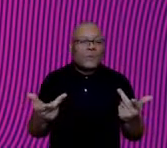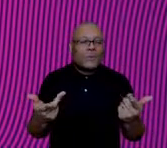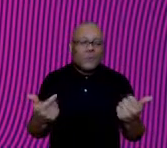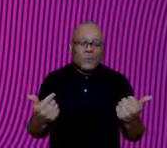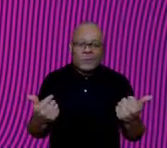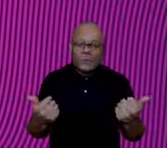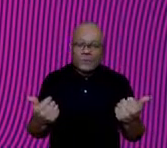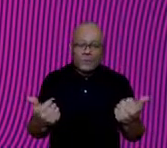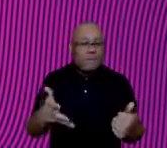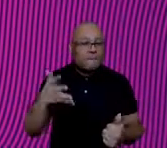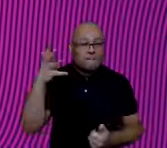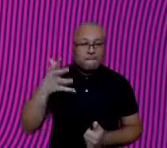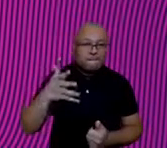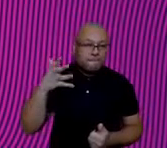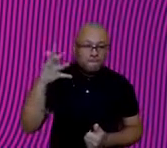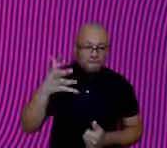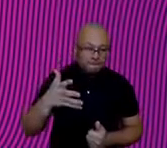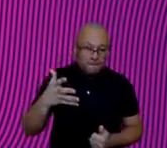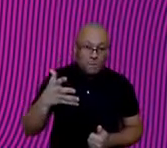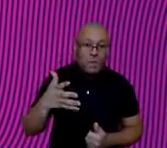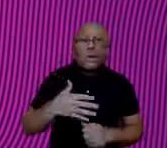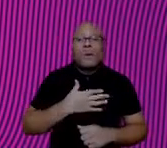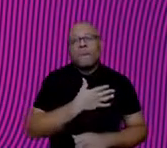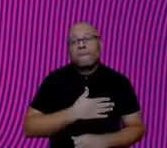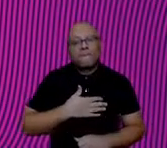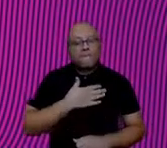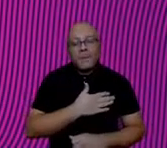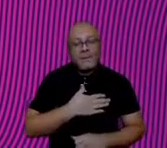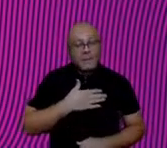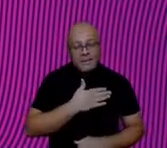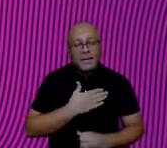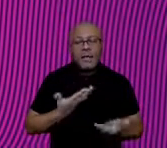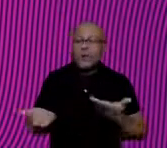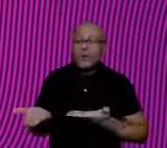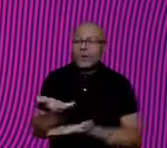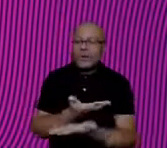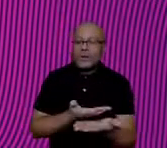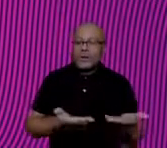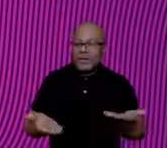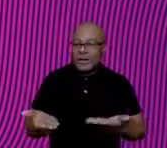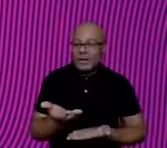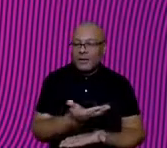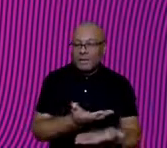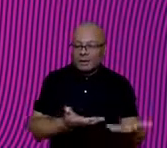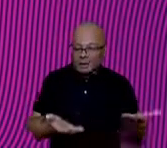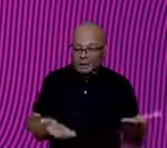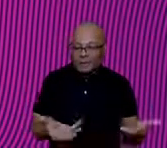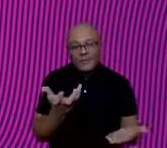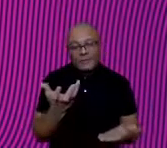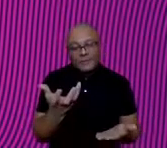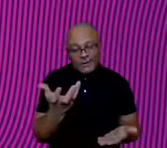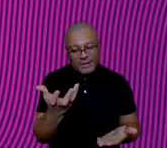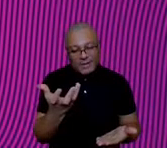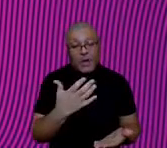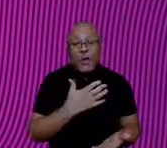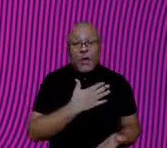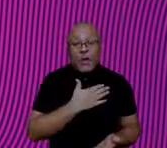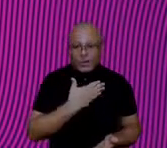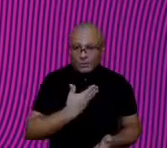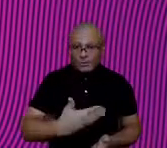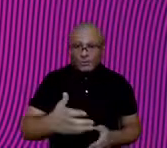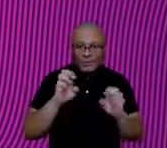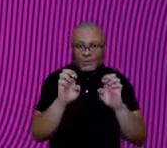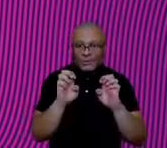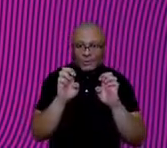excepcionais palestras, e é um prazer poder dividir essa mesa com vocês, e espero que vocês gostem do restante do evento, que a programação